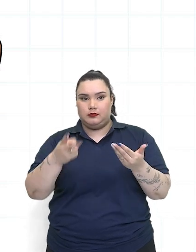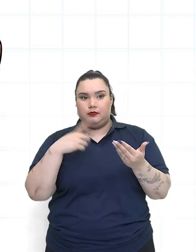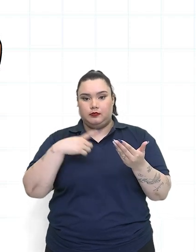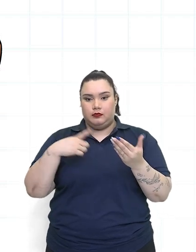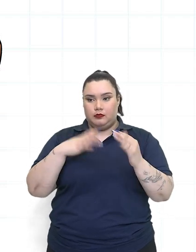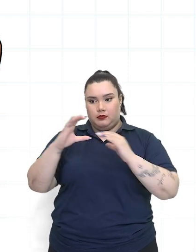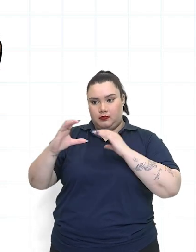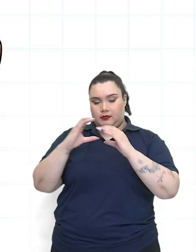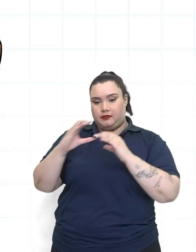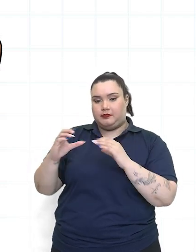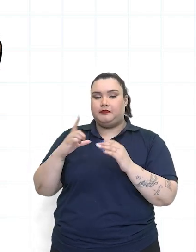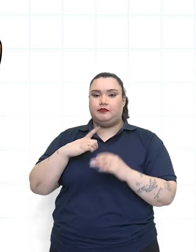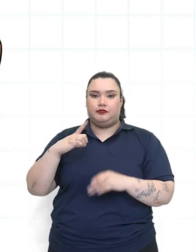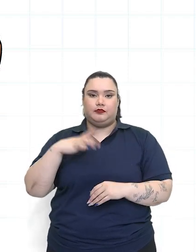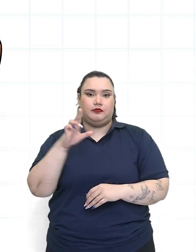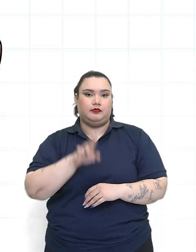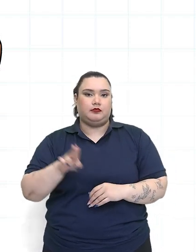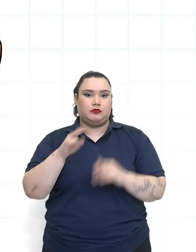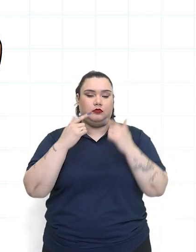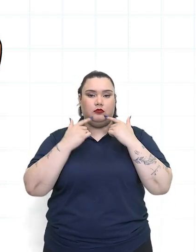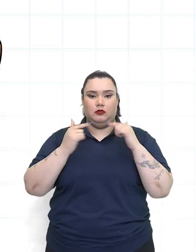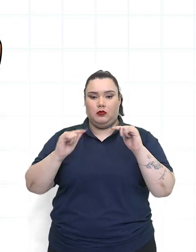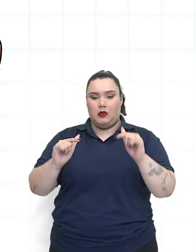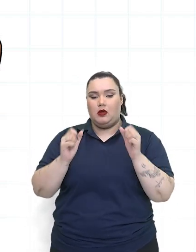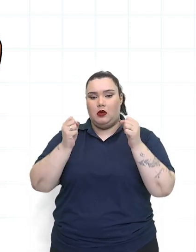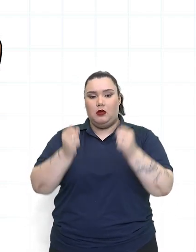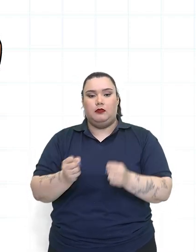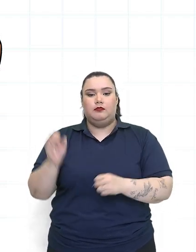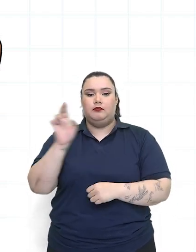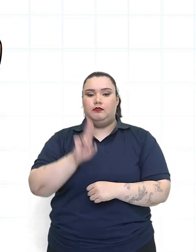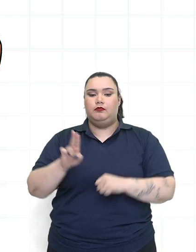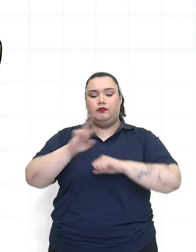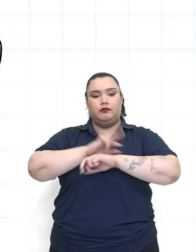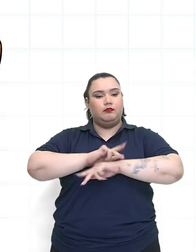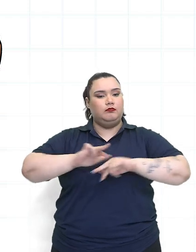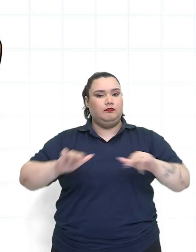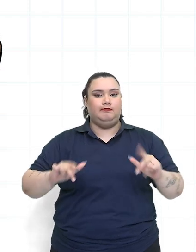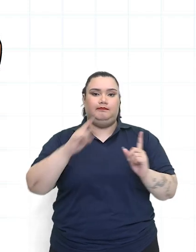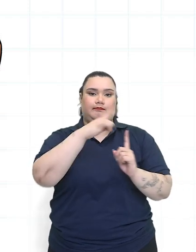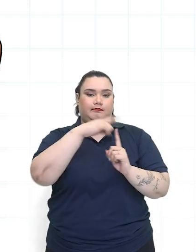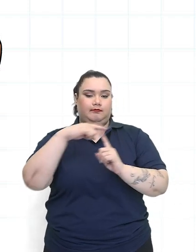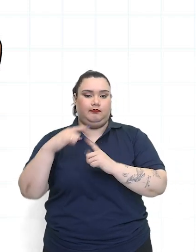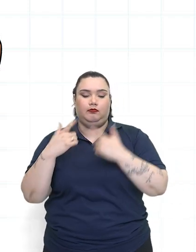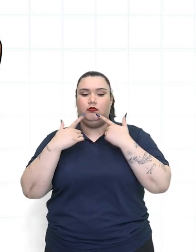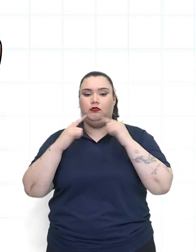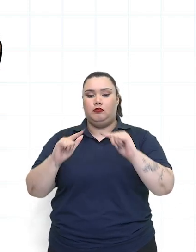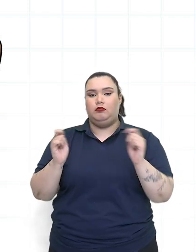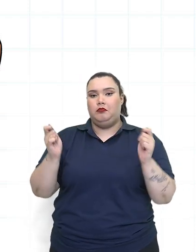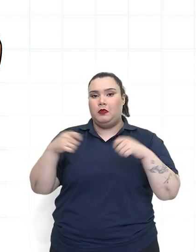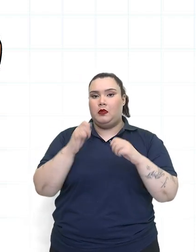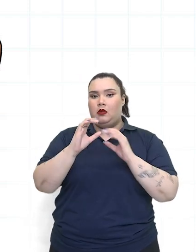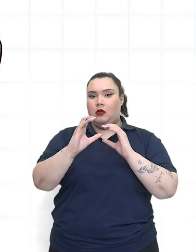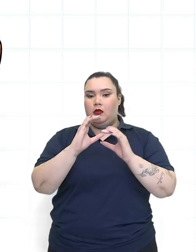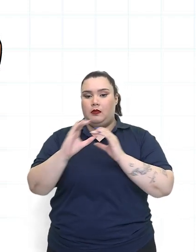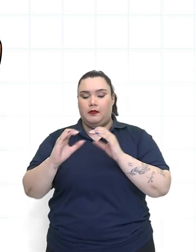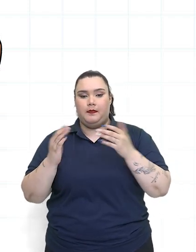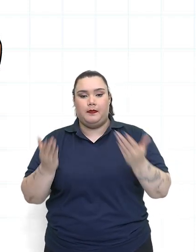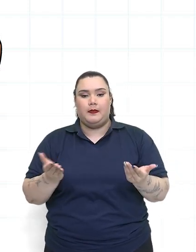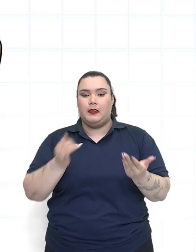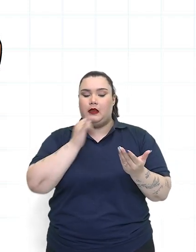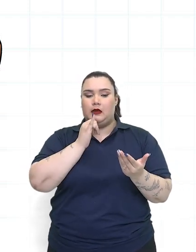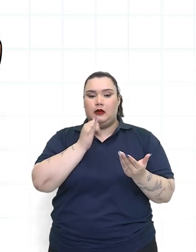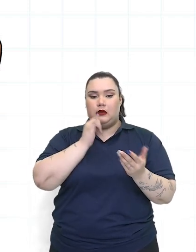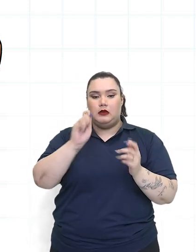tendo uma linguagem ali. Podemos usar inúmeros tipos de linguagem para estabelecermos uma comunicação, como